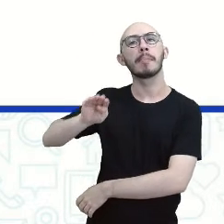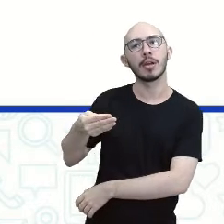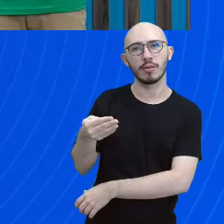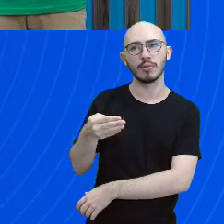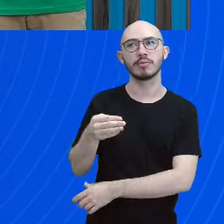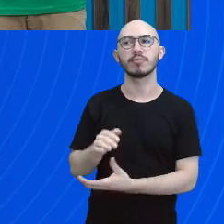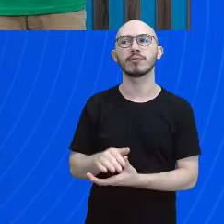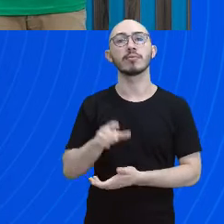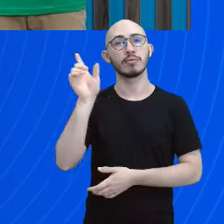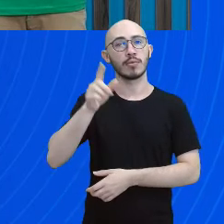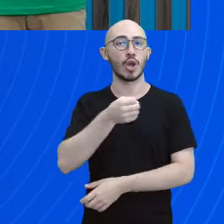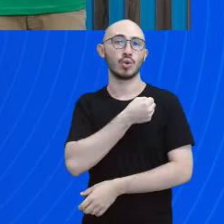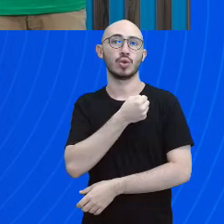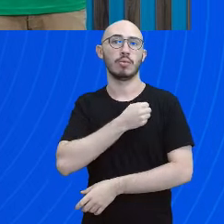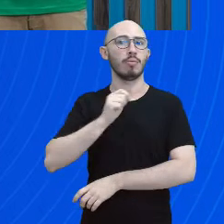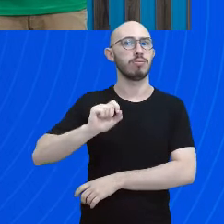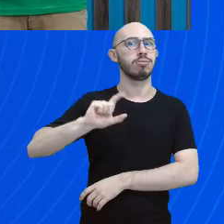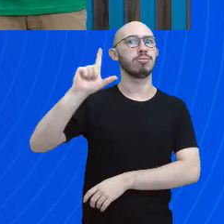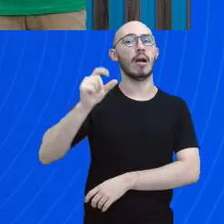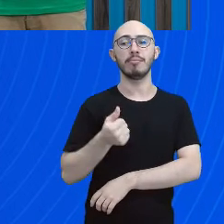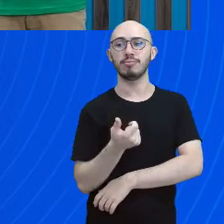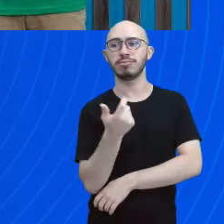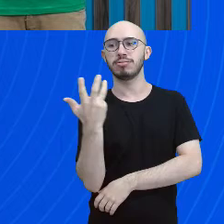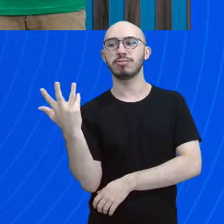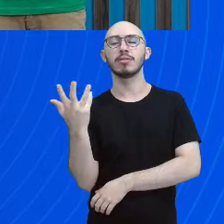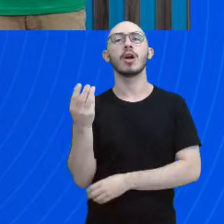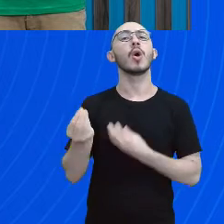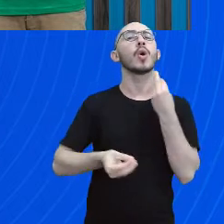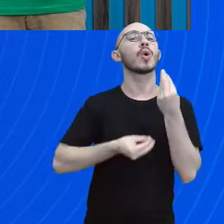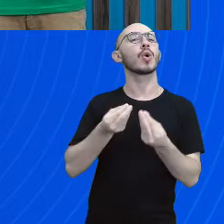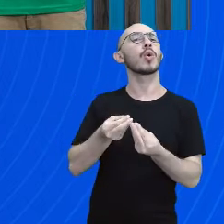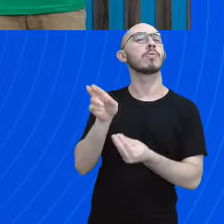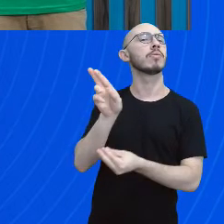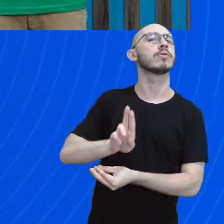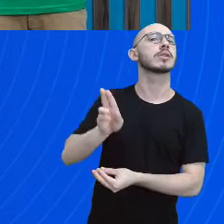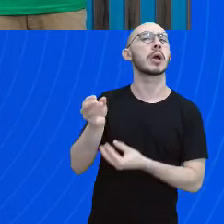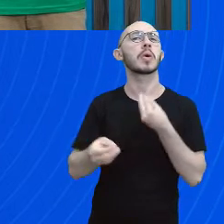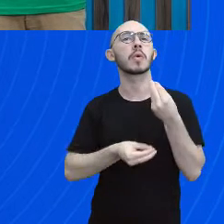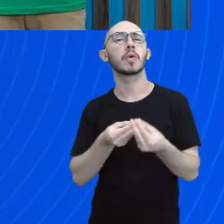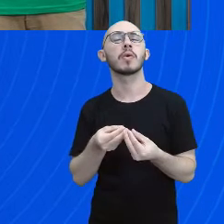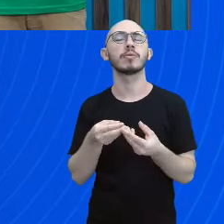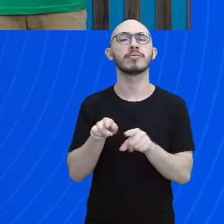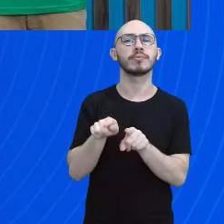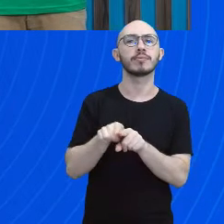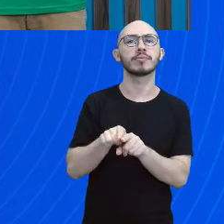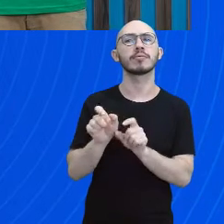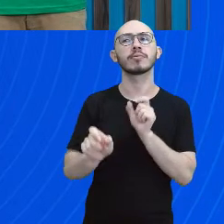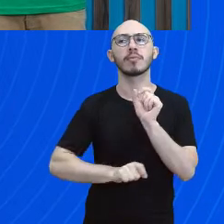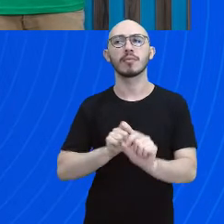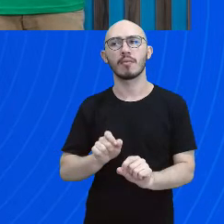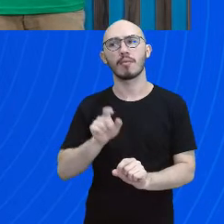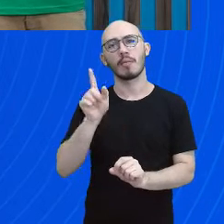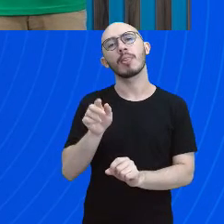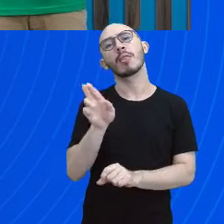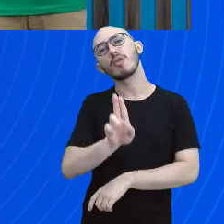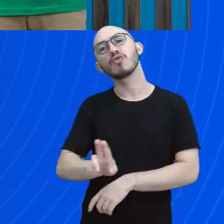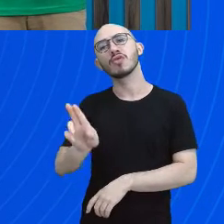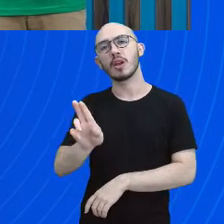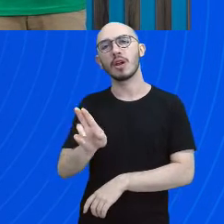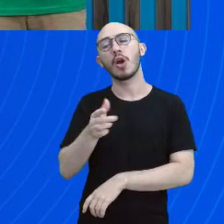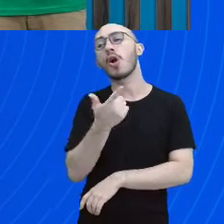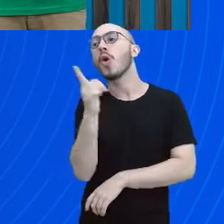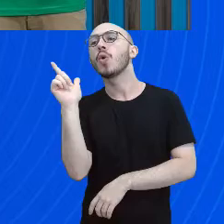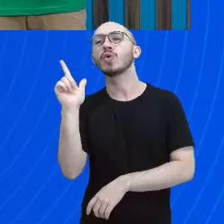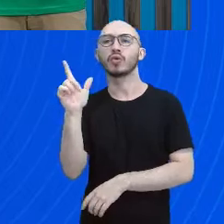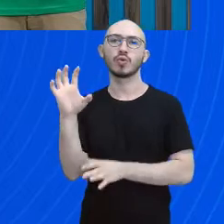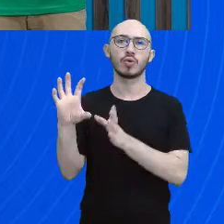como sendo um número grande. E a gente vai aprender a manipular esse número quando a gente estiver trabalhando com esse número em outras situações,